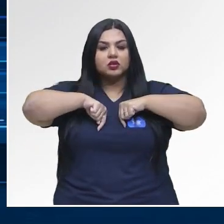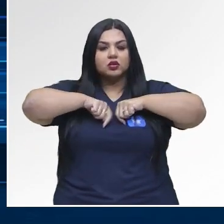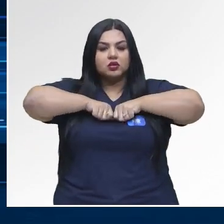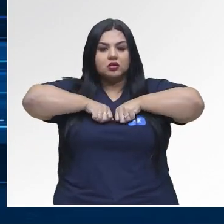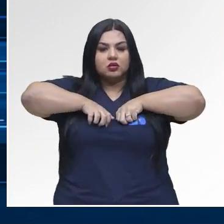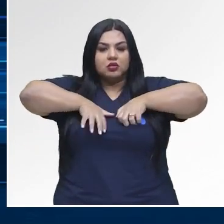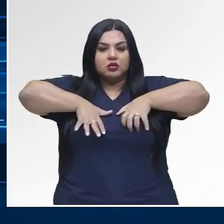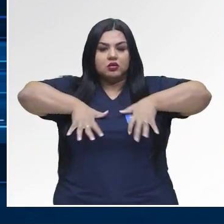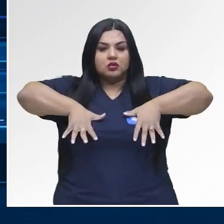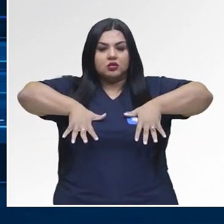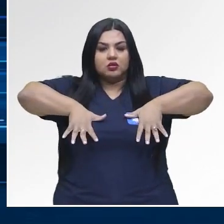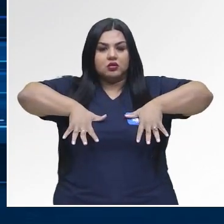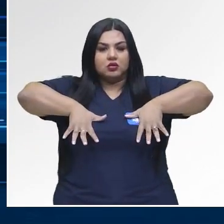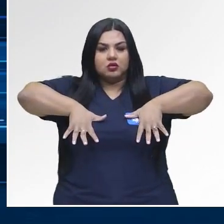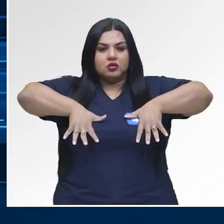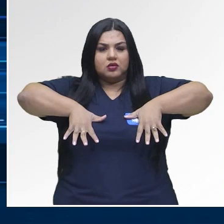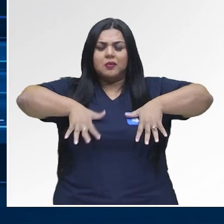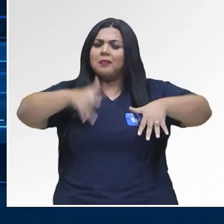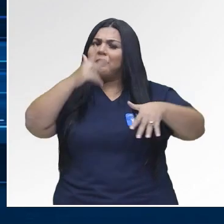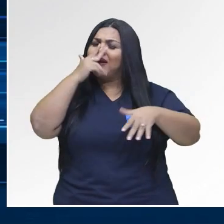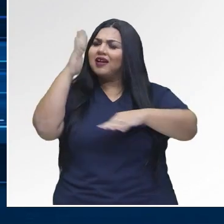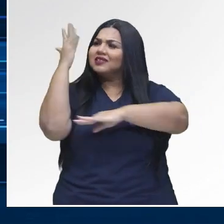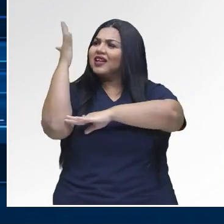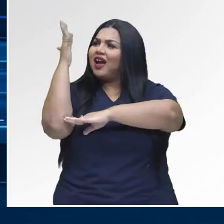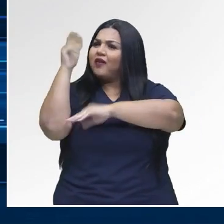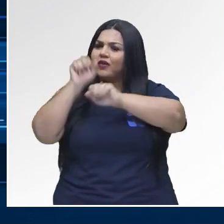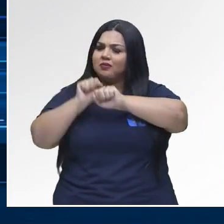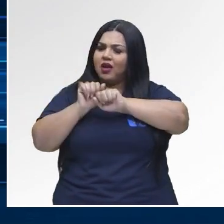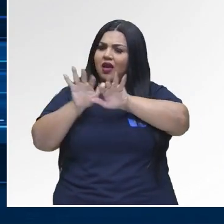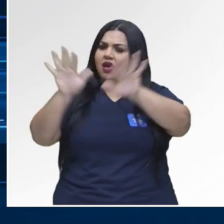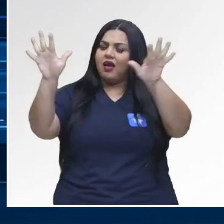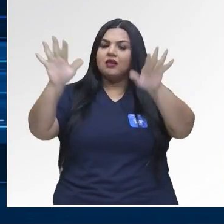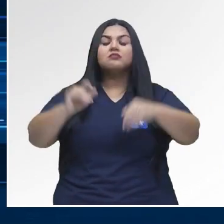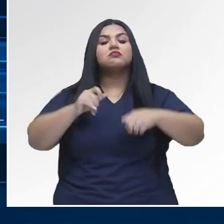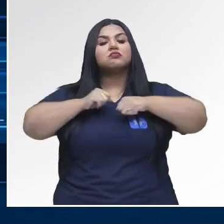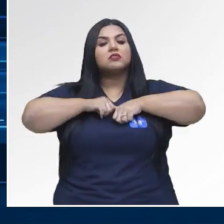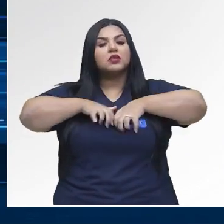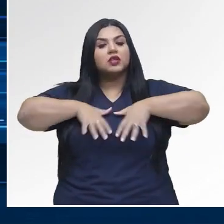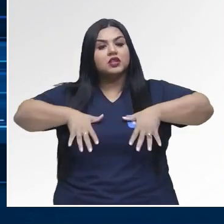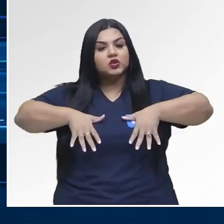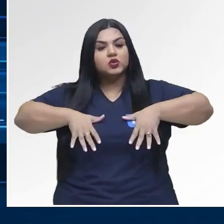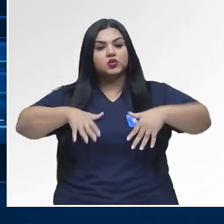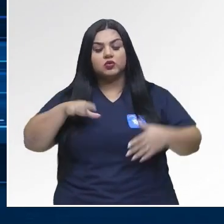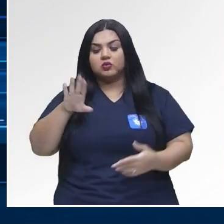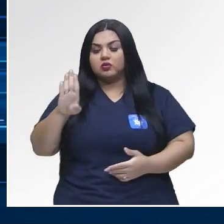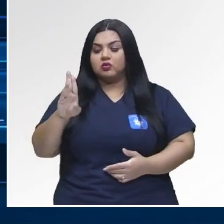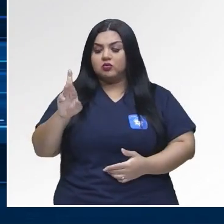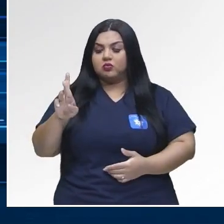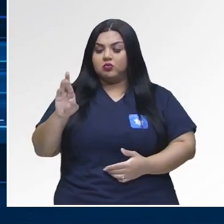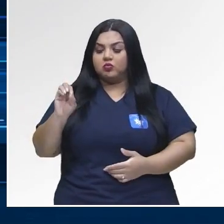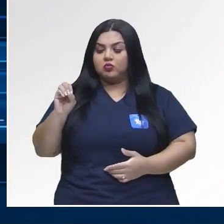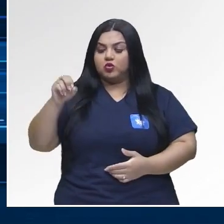ramificar, formando aqui, parece uma arvorezinha, né? Que são os bronquíolos,